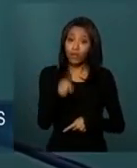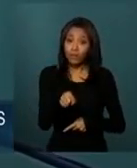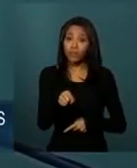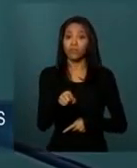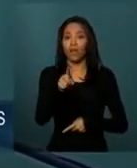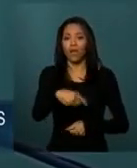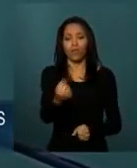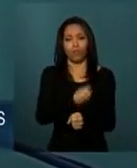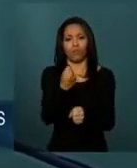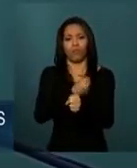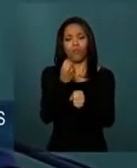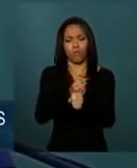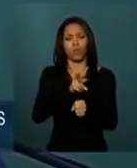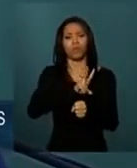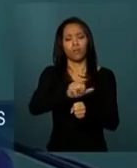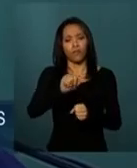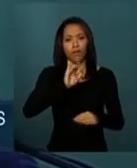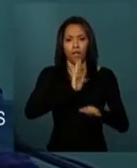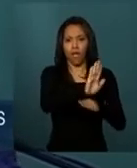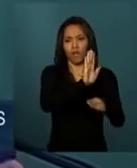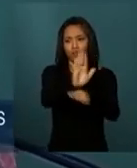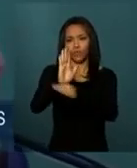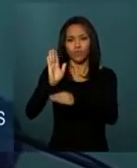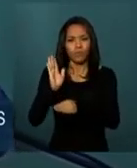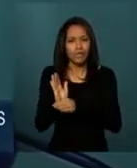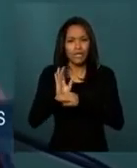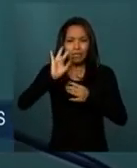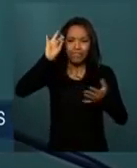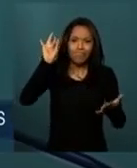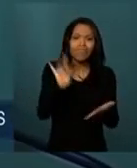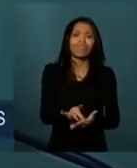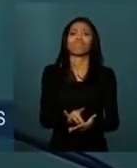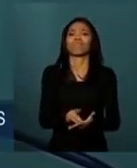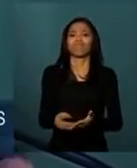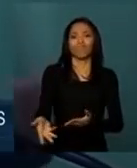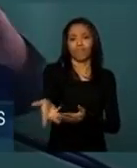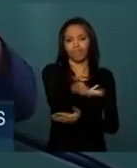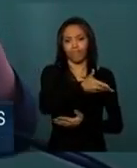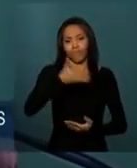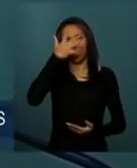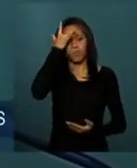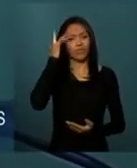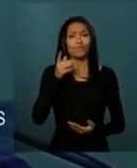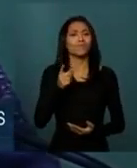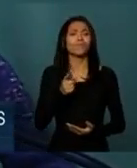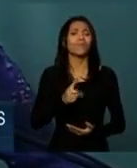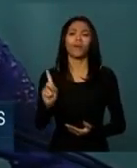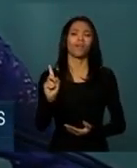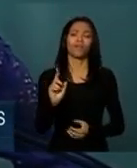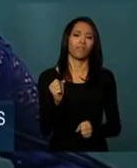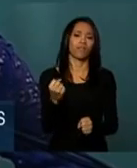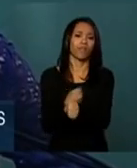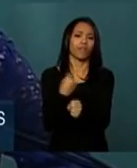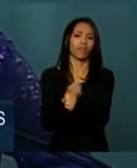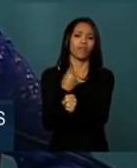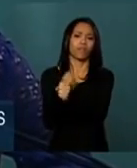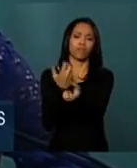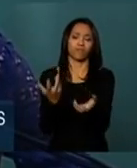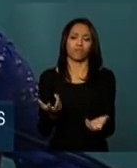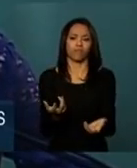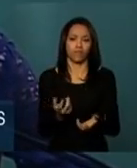uma obra que vai beneficiar na veia as pessoas. Não é uma obra